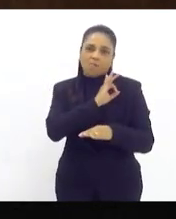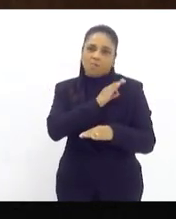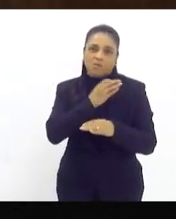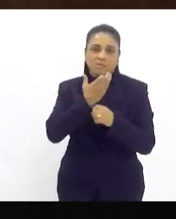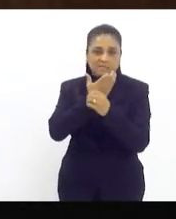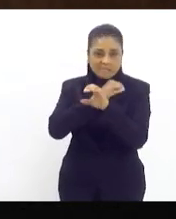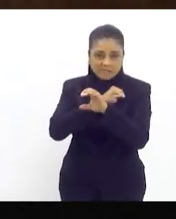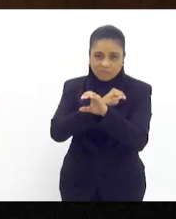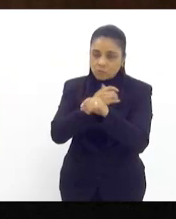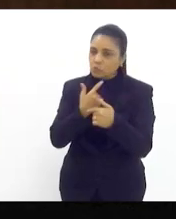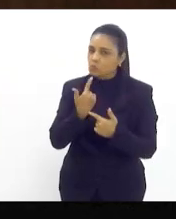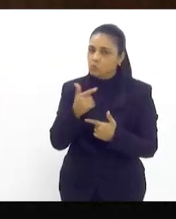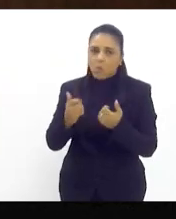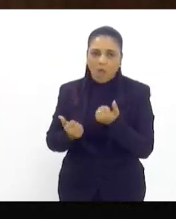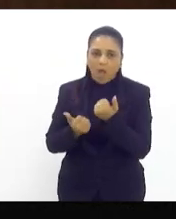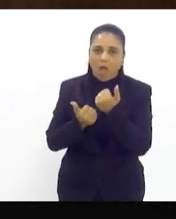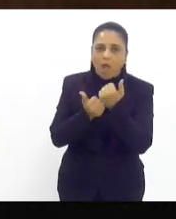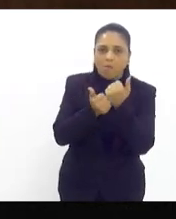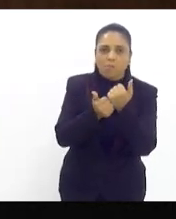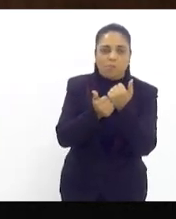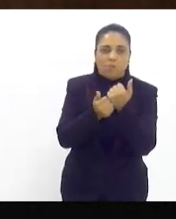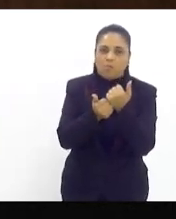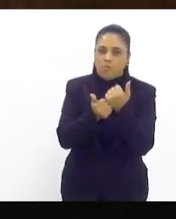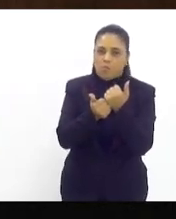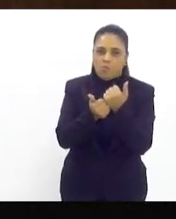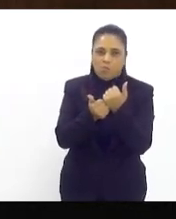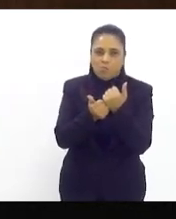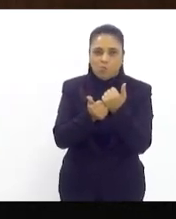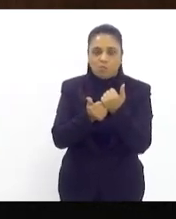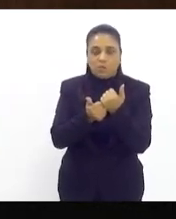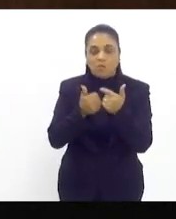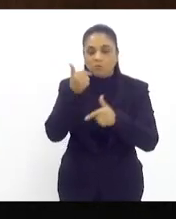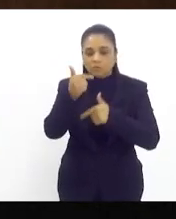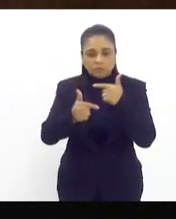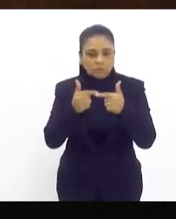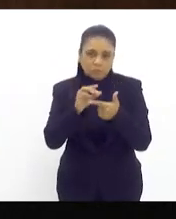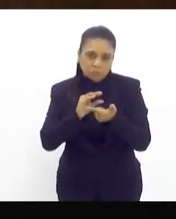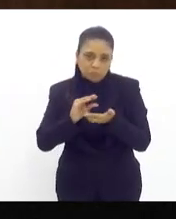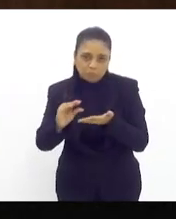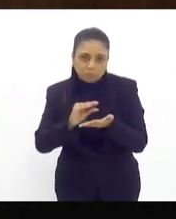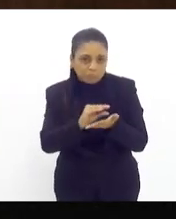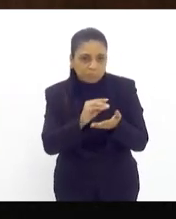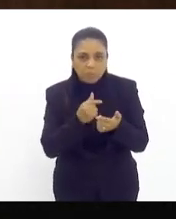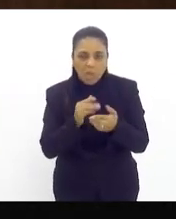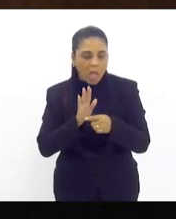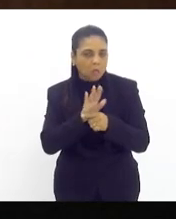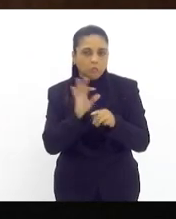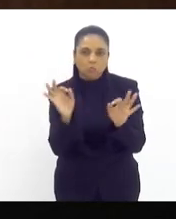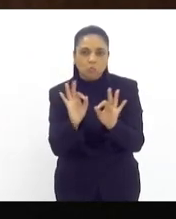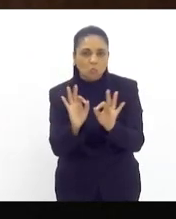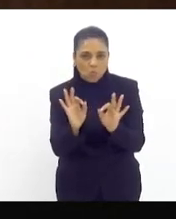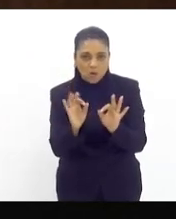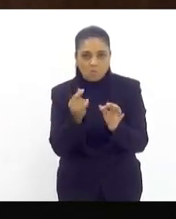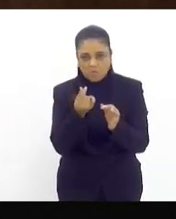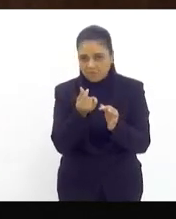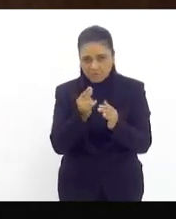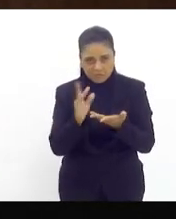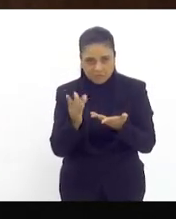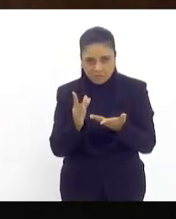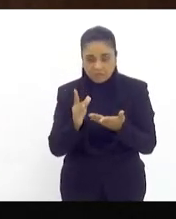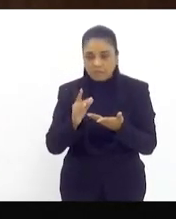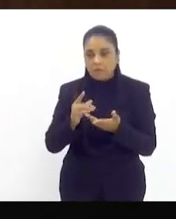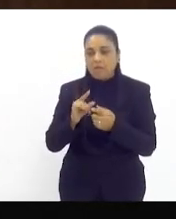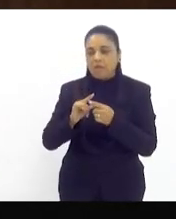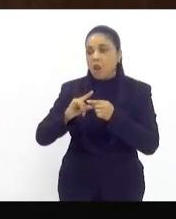financeiro quando trabalha há mais de 100 Km da sua casa como a gente por exemplo em outras